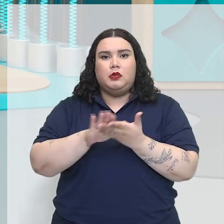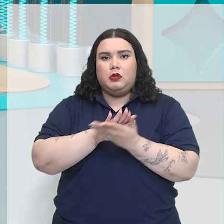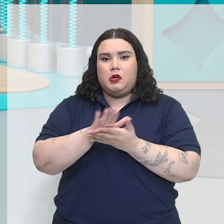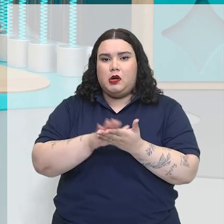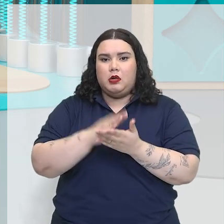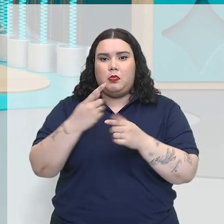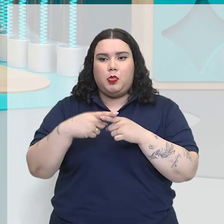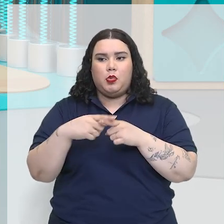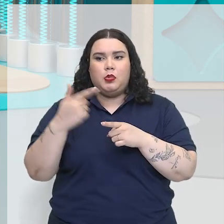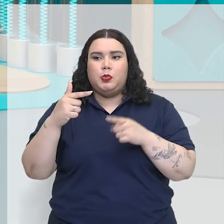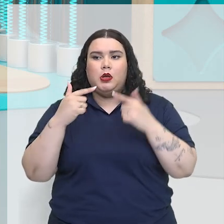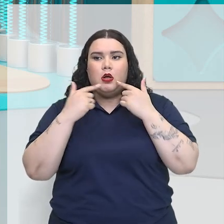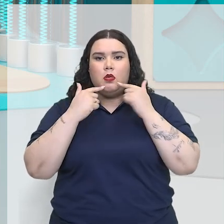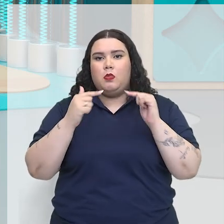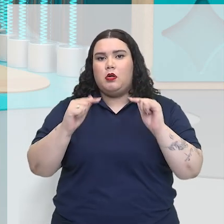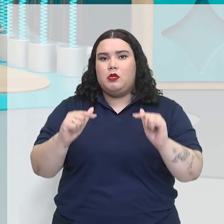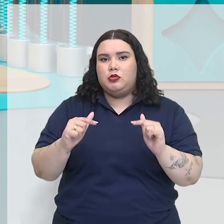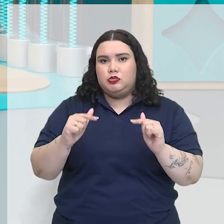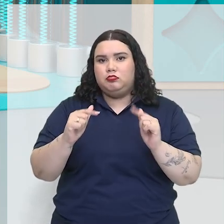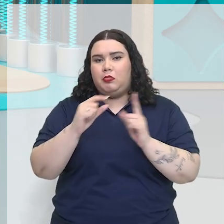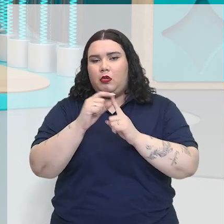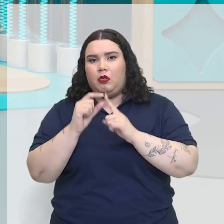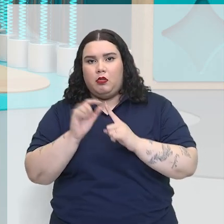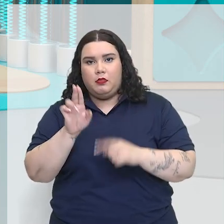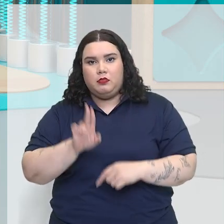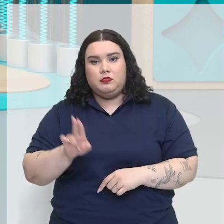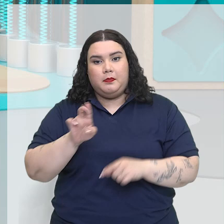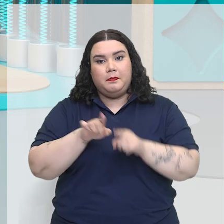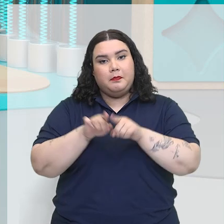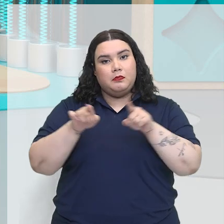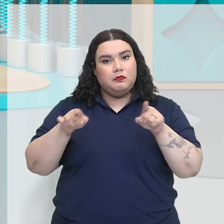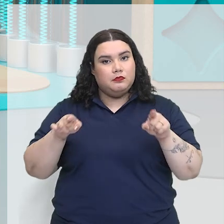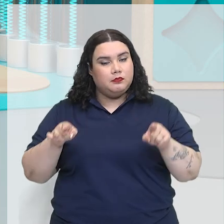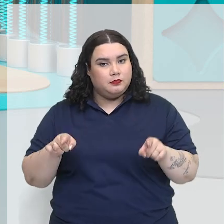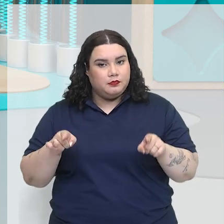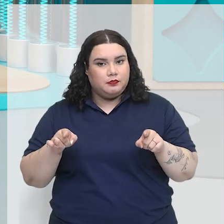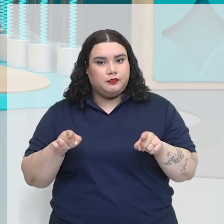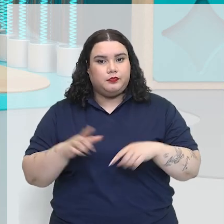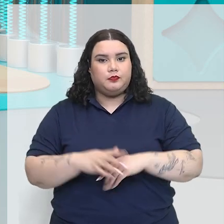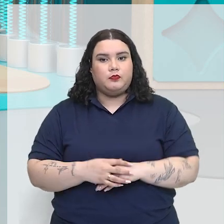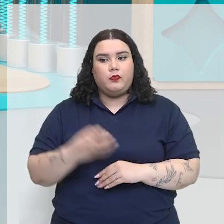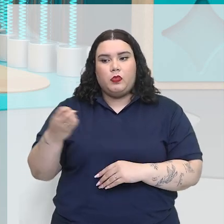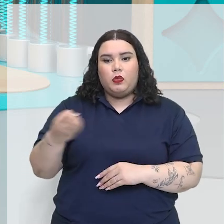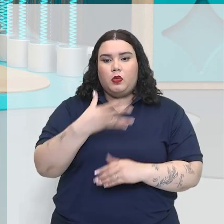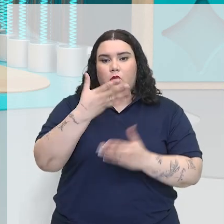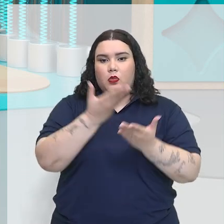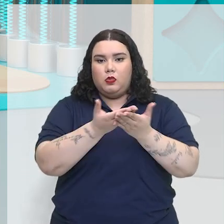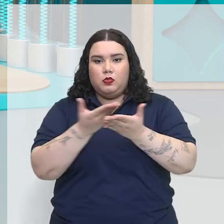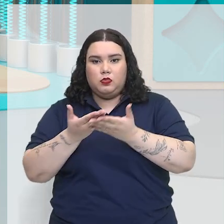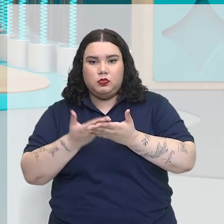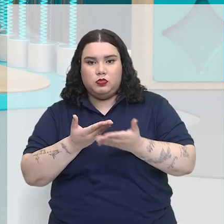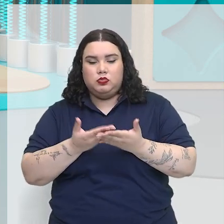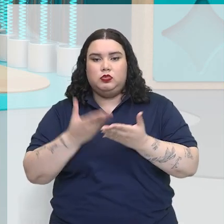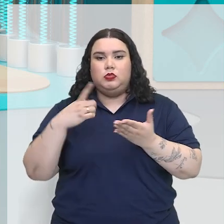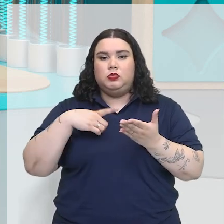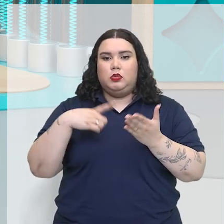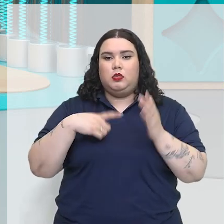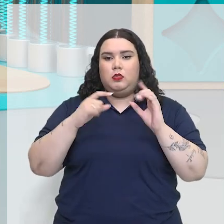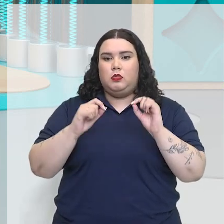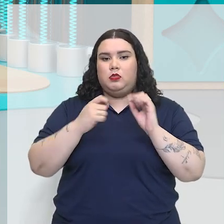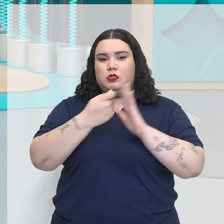uma linguagem verbal, não é? Porém, com os novos estudos, né,